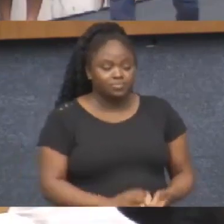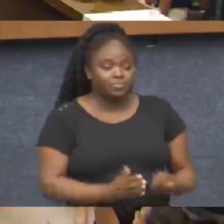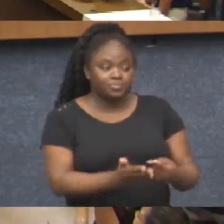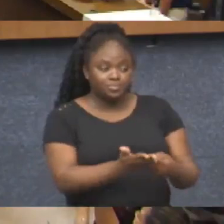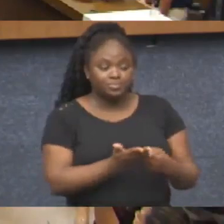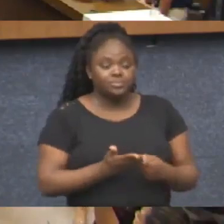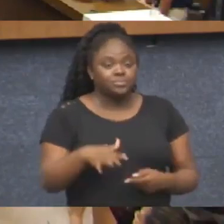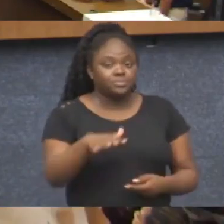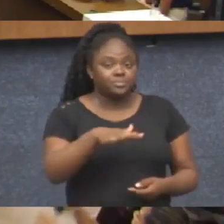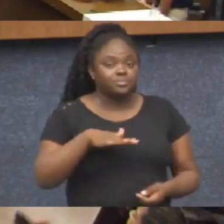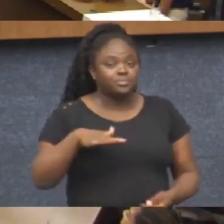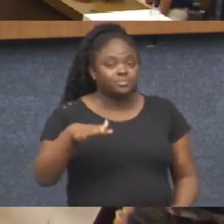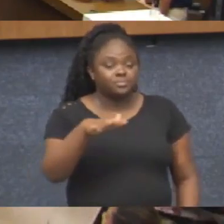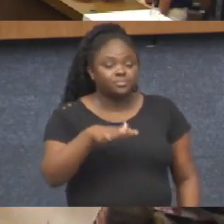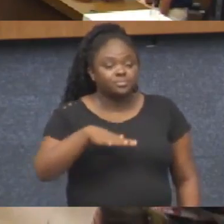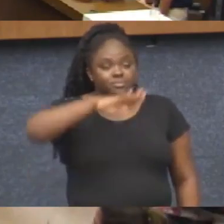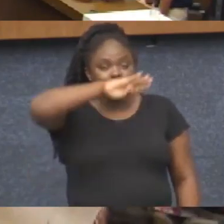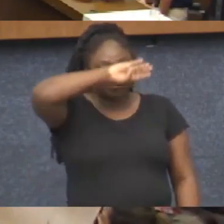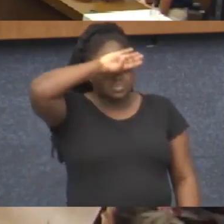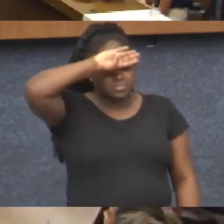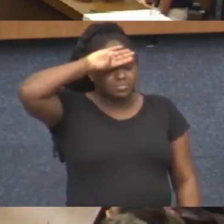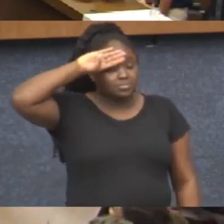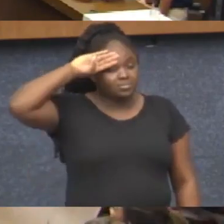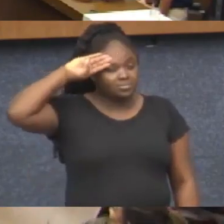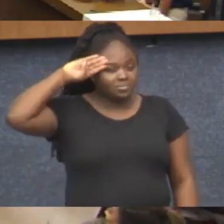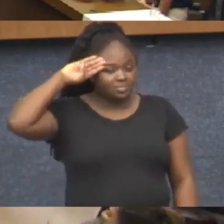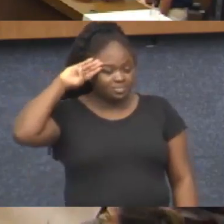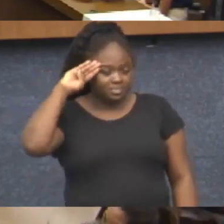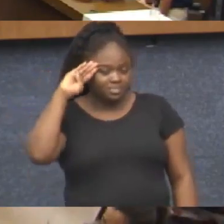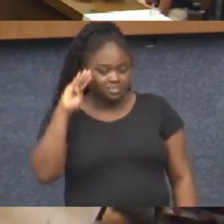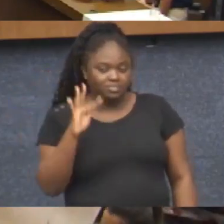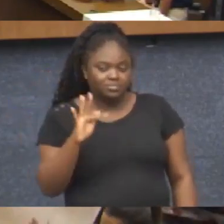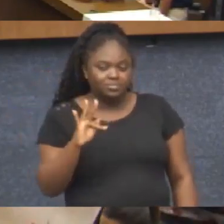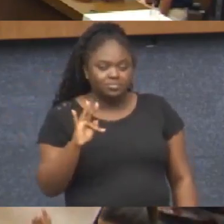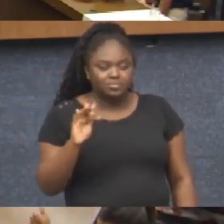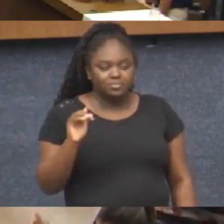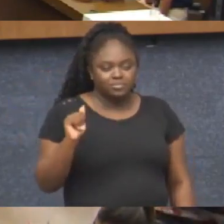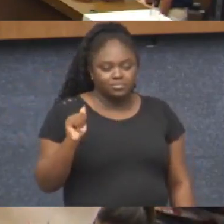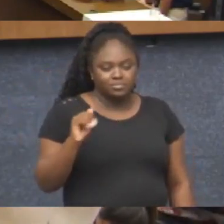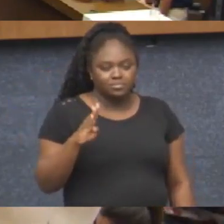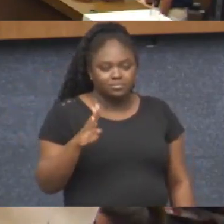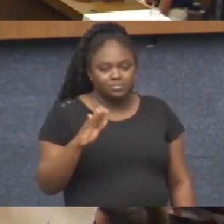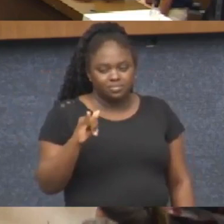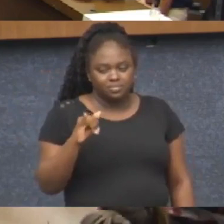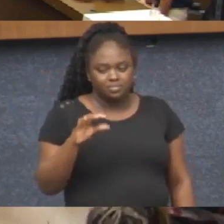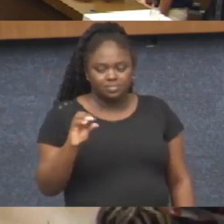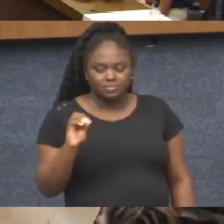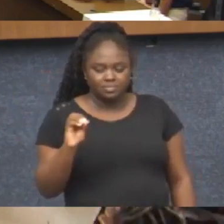Convidamos agora pela Regional Pampulha, Fábio de Souza Neto.